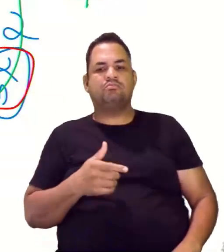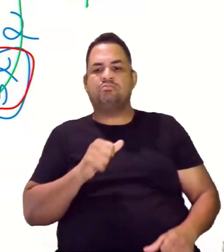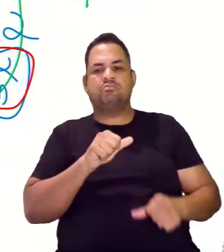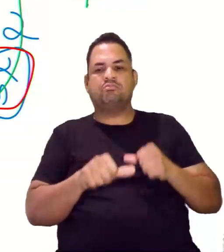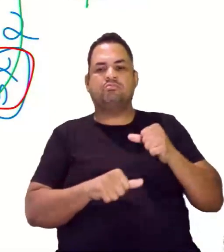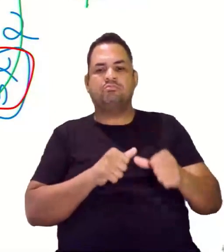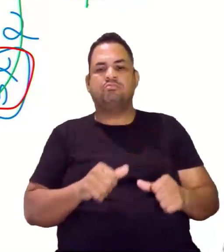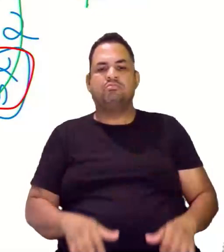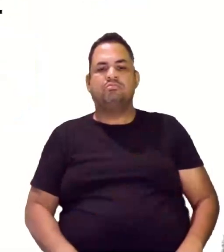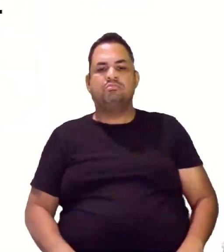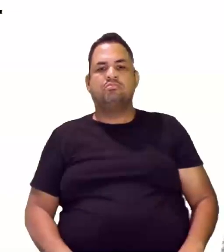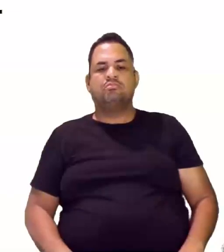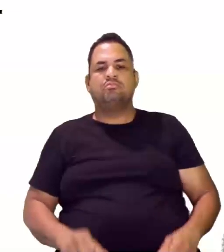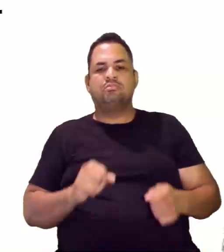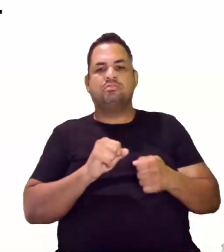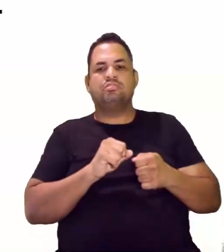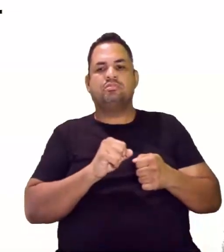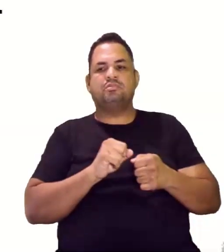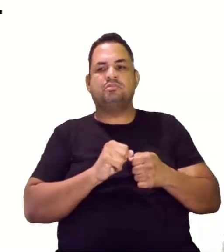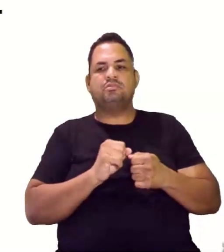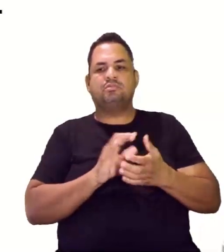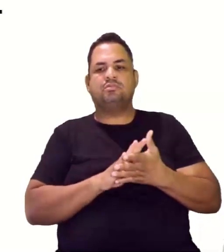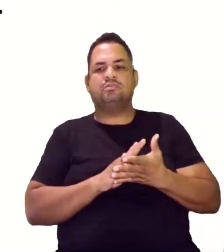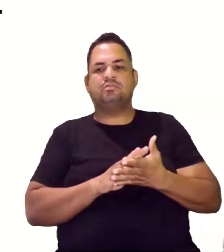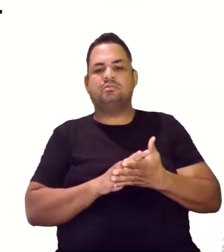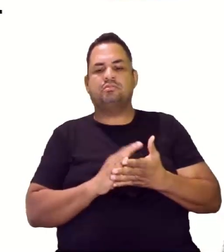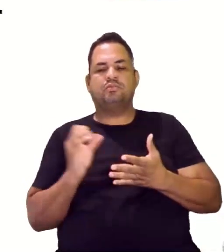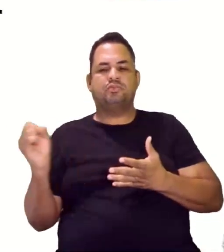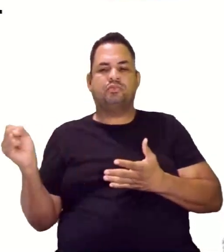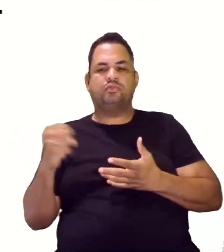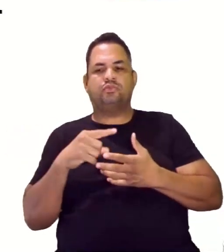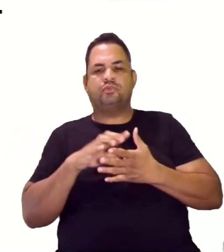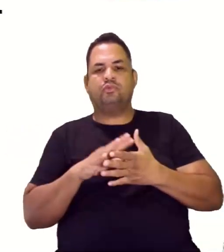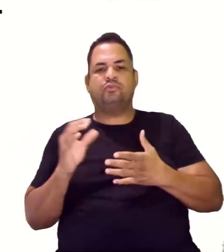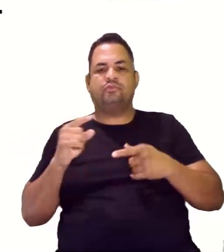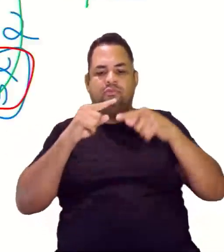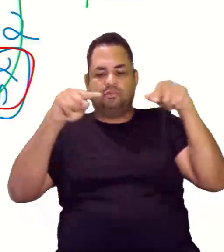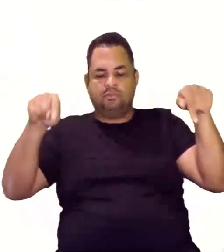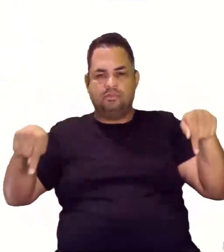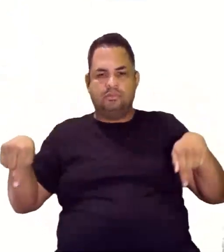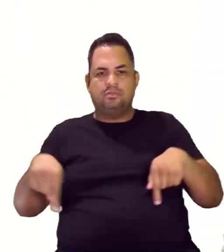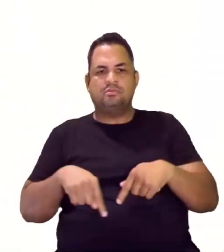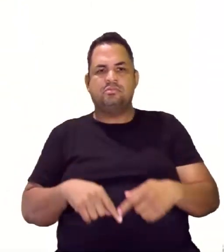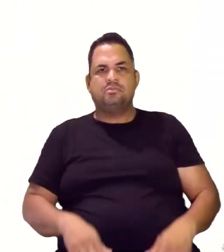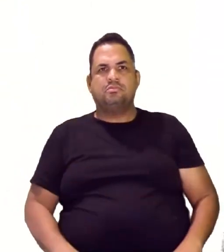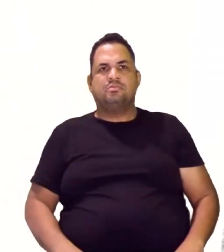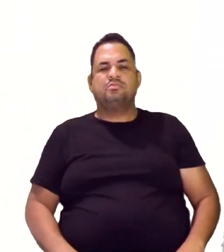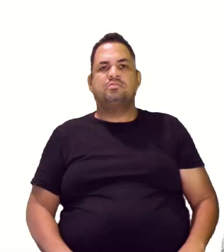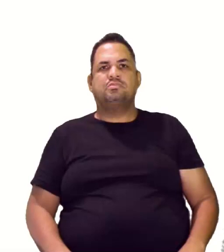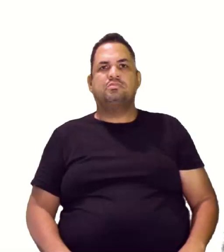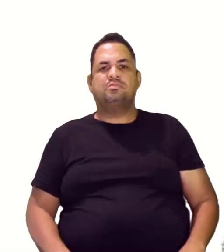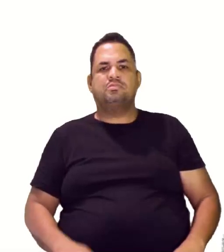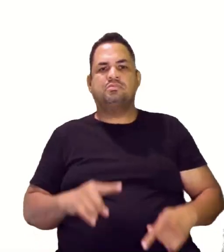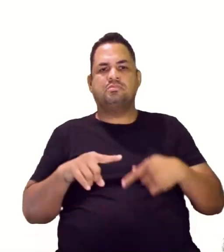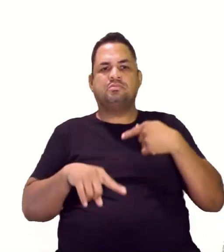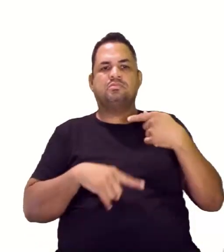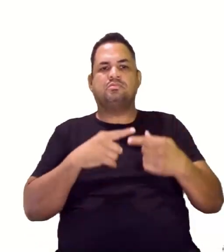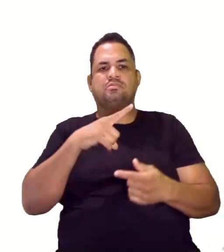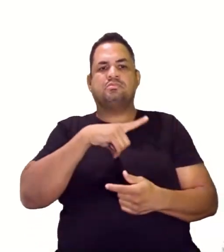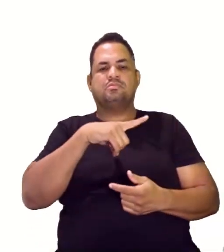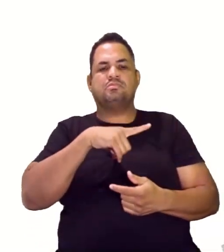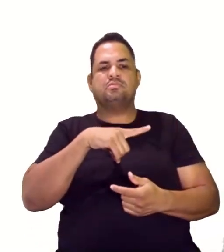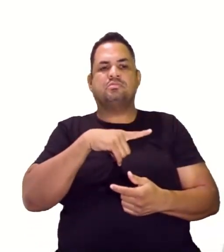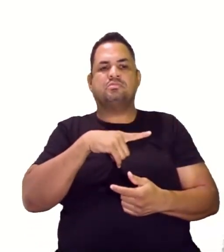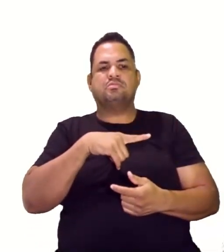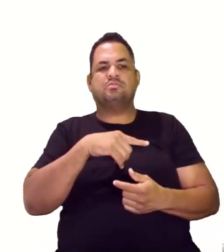não muda, né? Então agora é só a gente fazer com a nova dimensão do terreno. 100 por 200. Né? Então vamos lá. No depois a gente